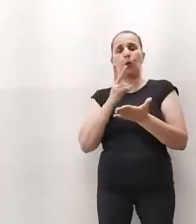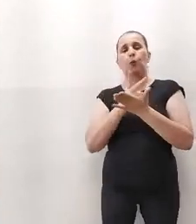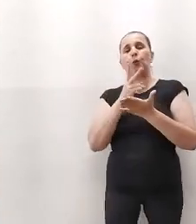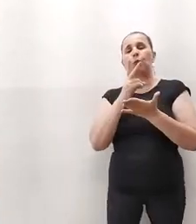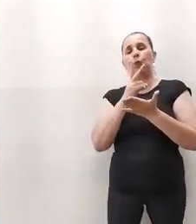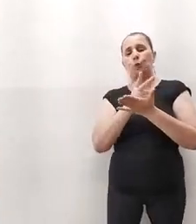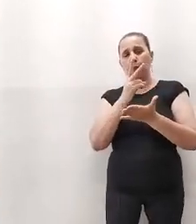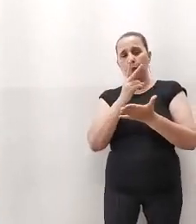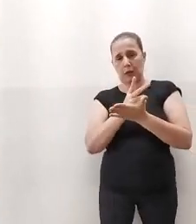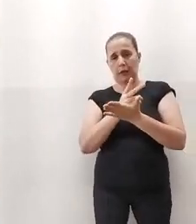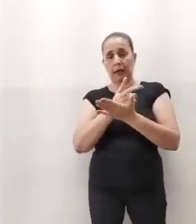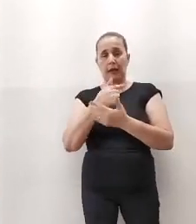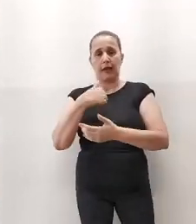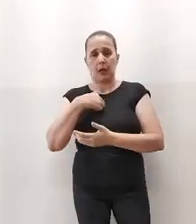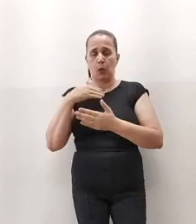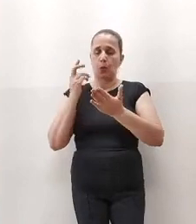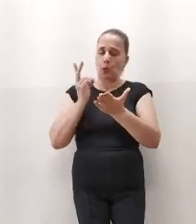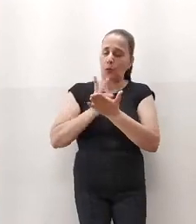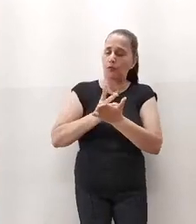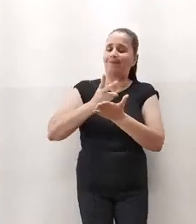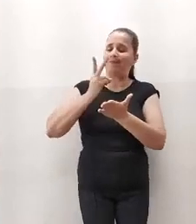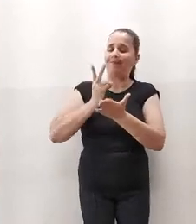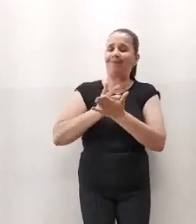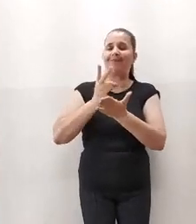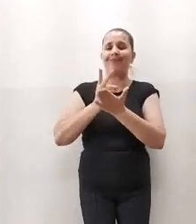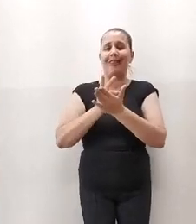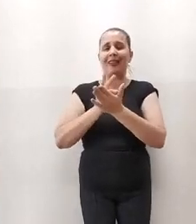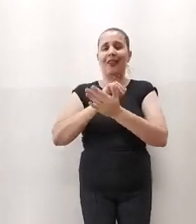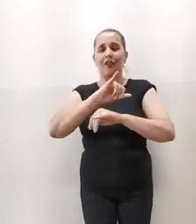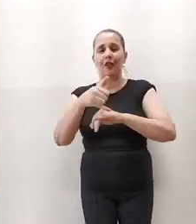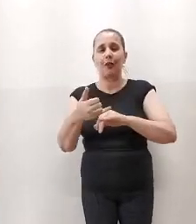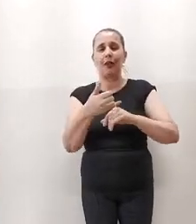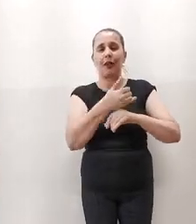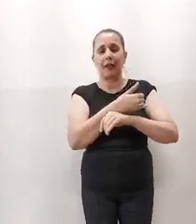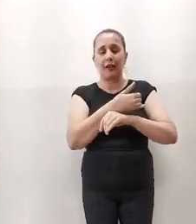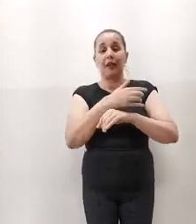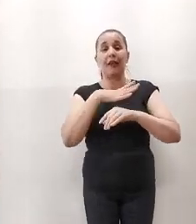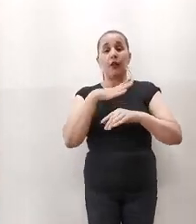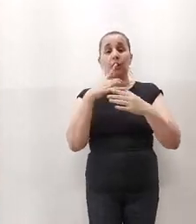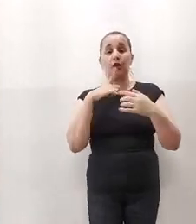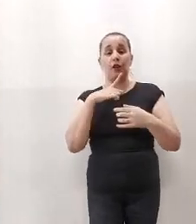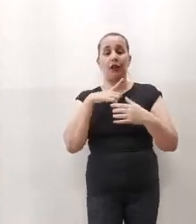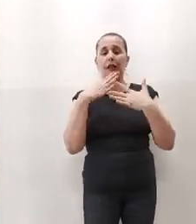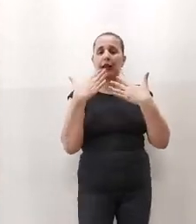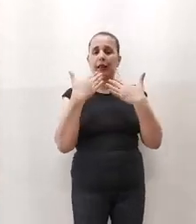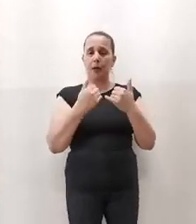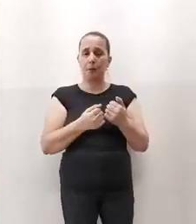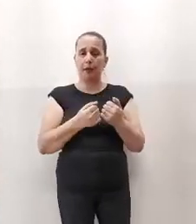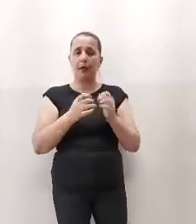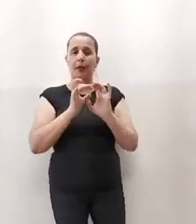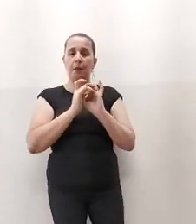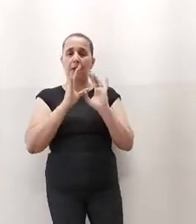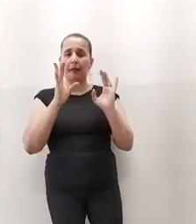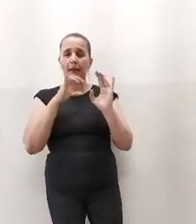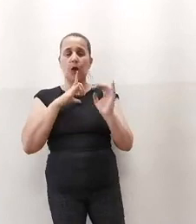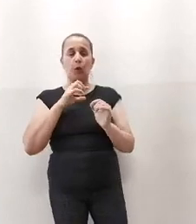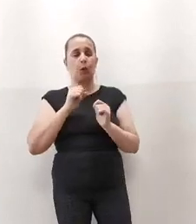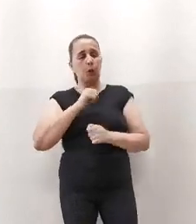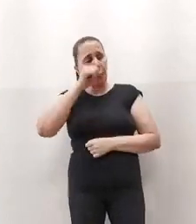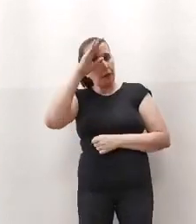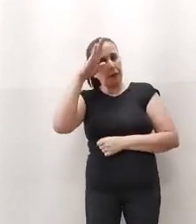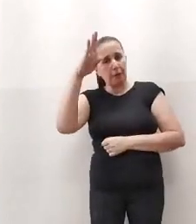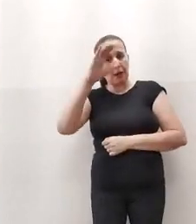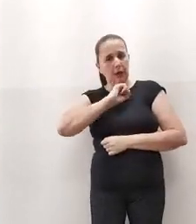seja, assim caminhei em Jerusalém, havendo eu recebido a autorização dos principais